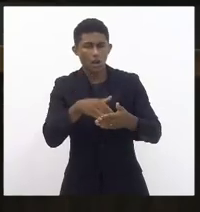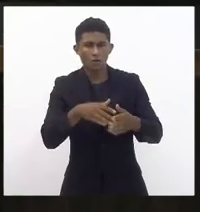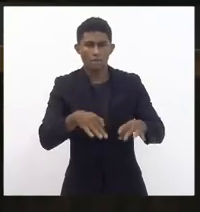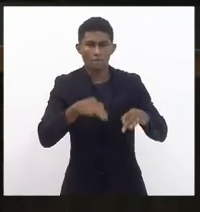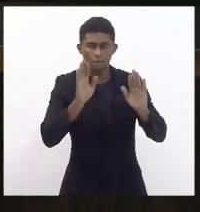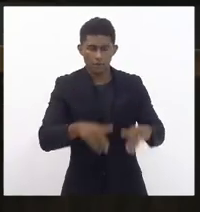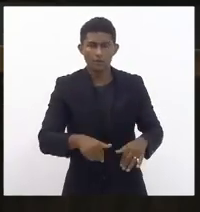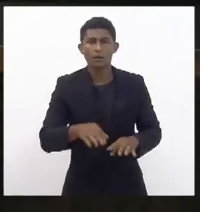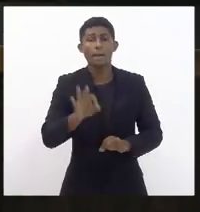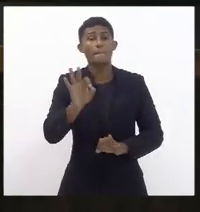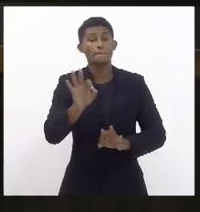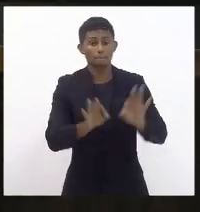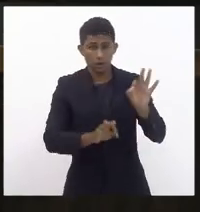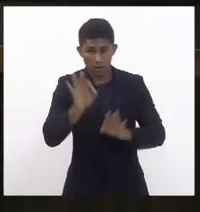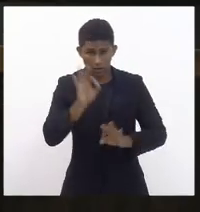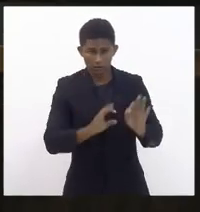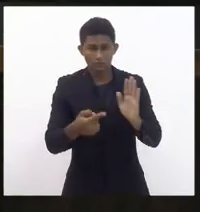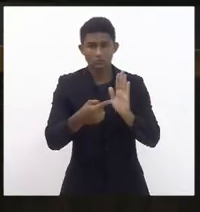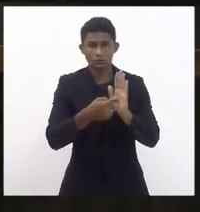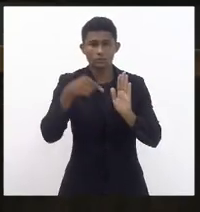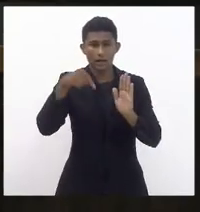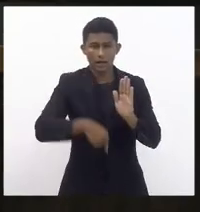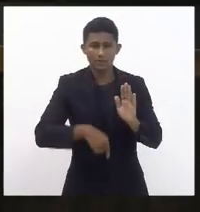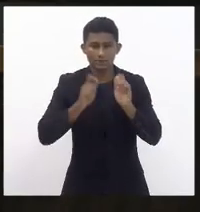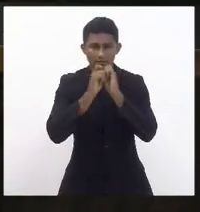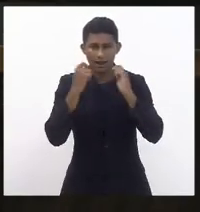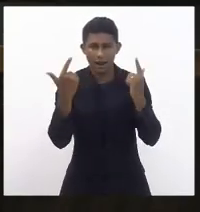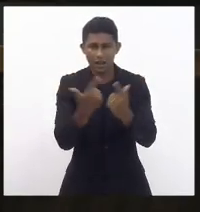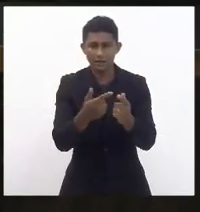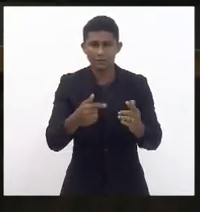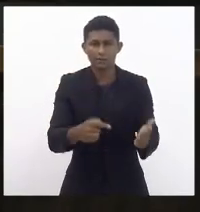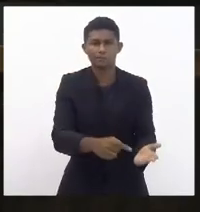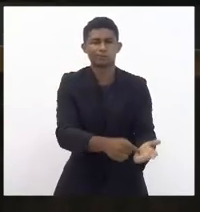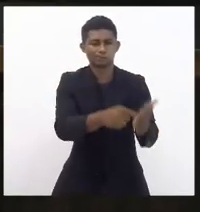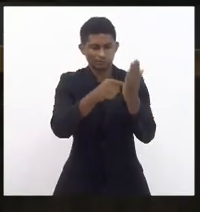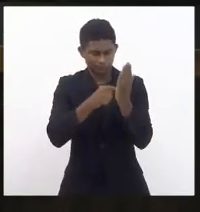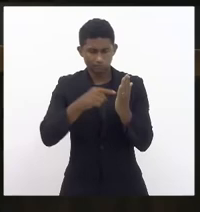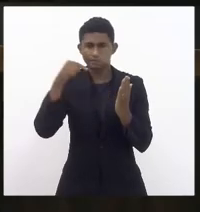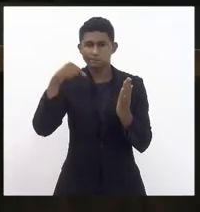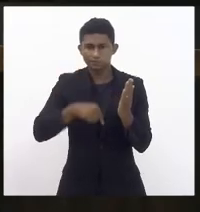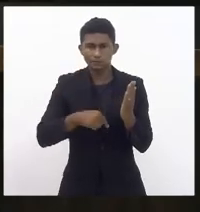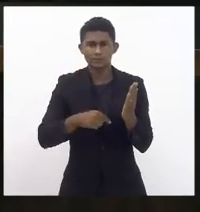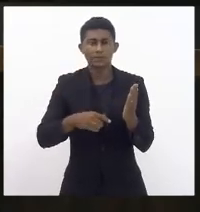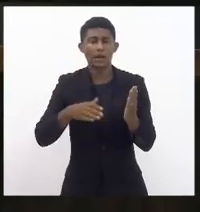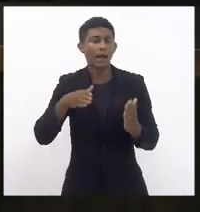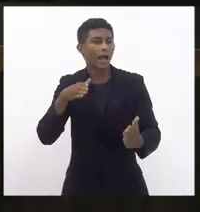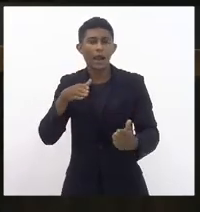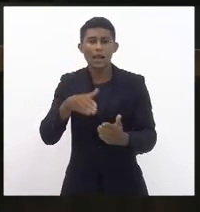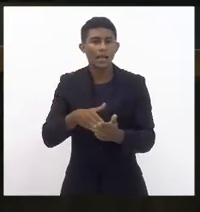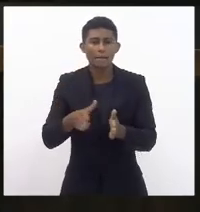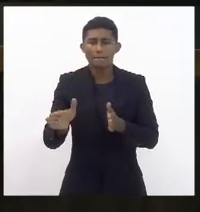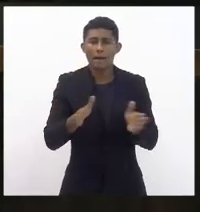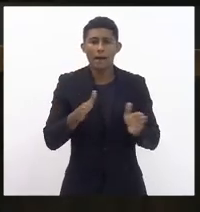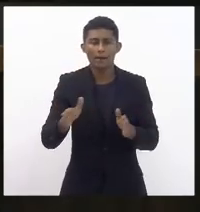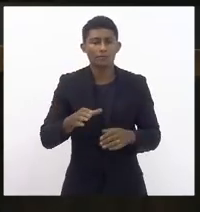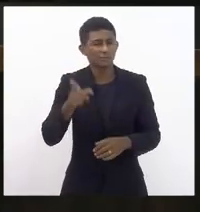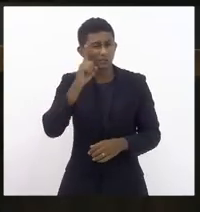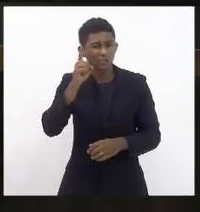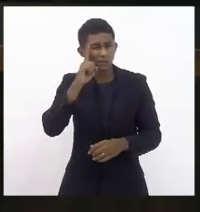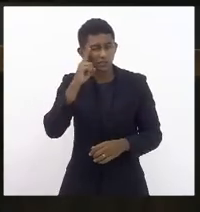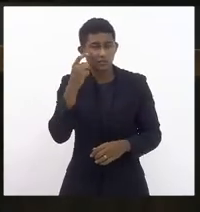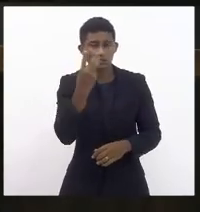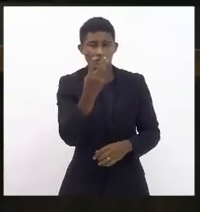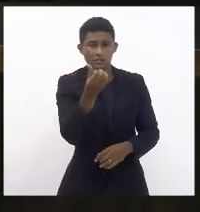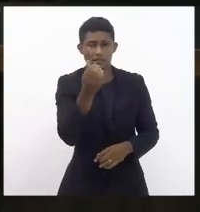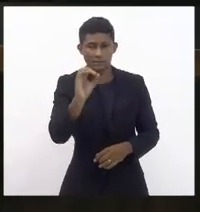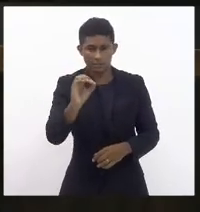esse plano fsa essa casa Legislativa no prazo final de 360 dias como vossa